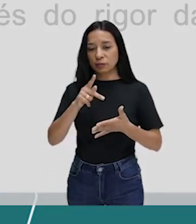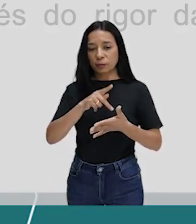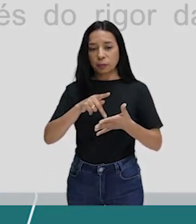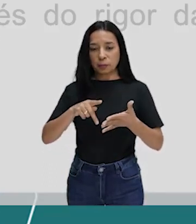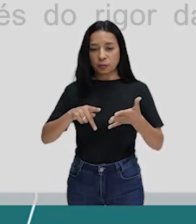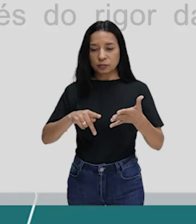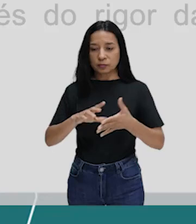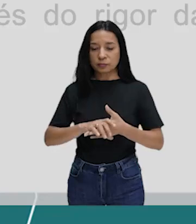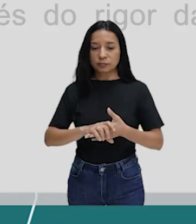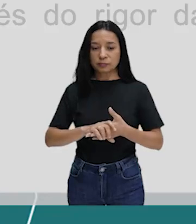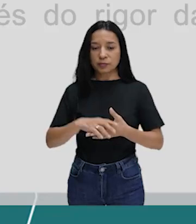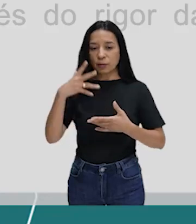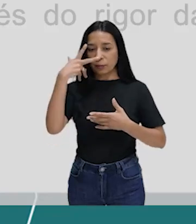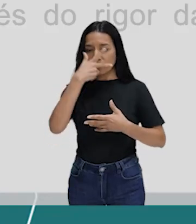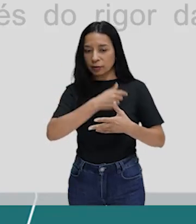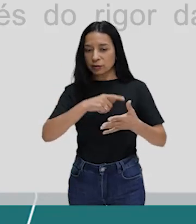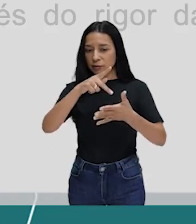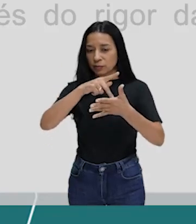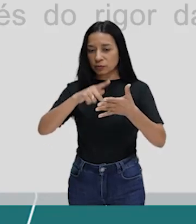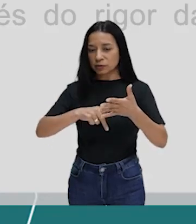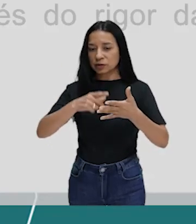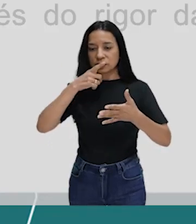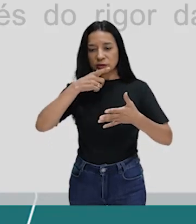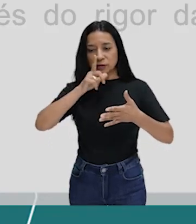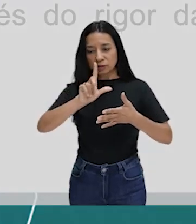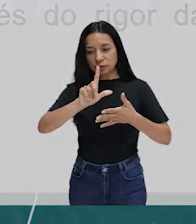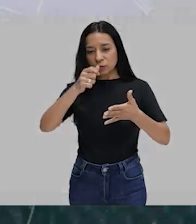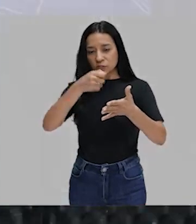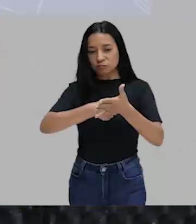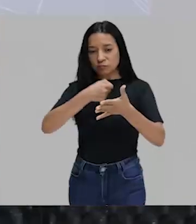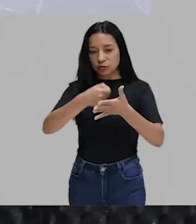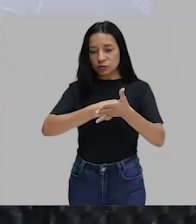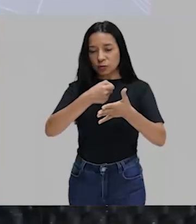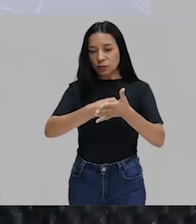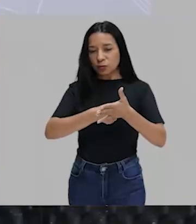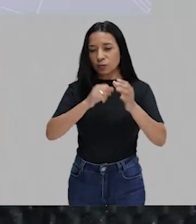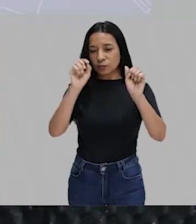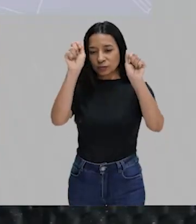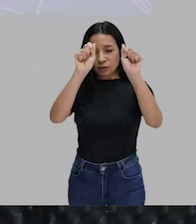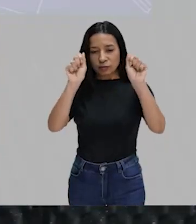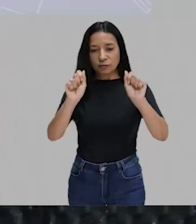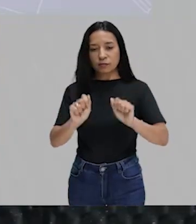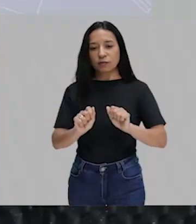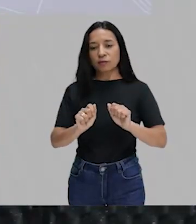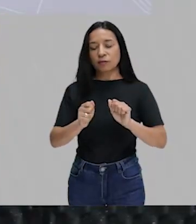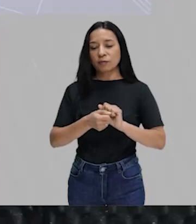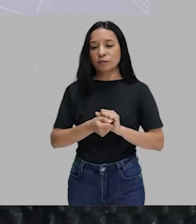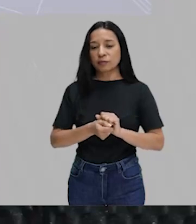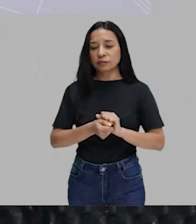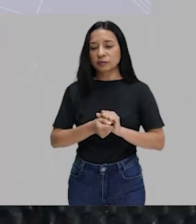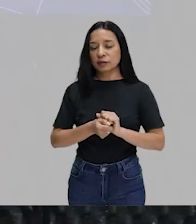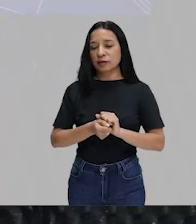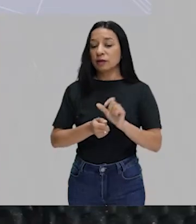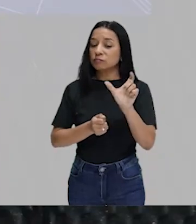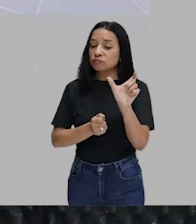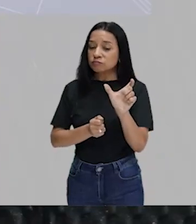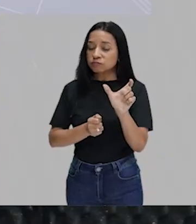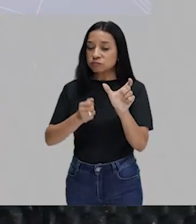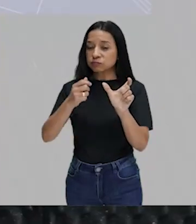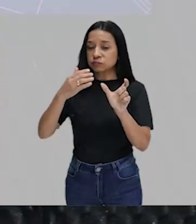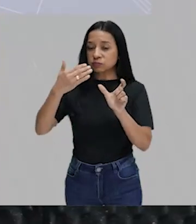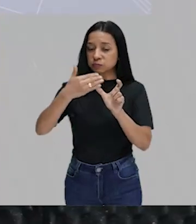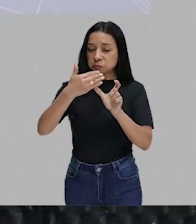mundo. A beleza da poesia deveria ser alcançada através do rigor, como eu já falei, da forma, disposição das sílabas poéticas dentro dos